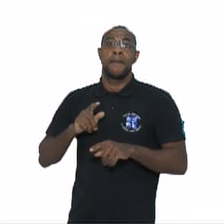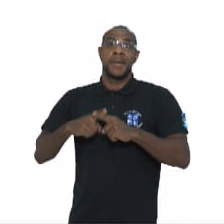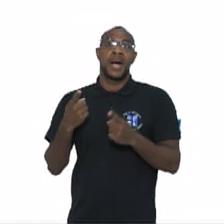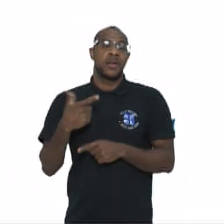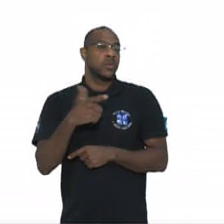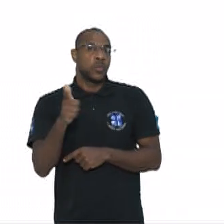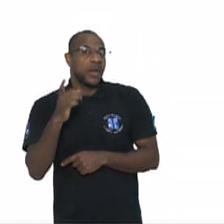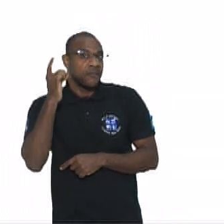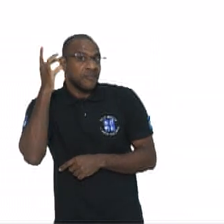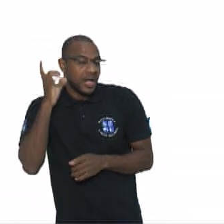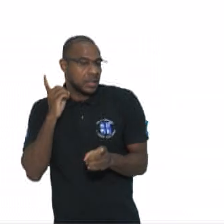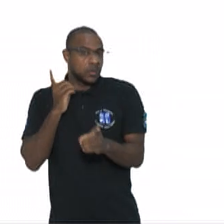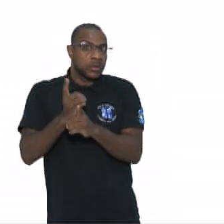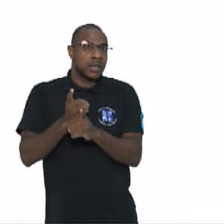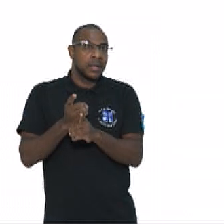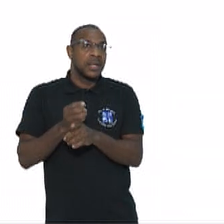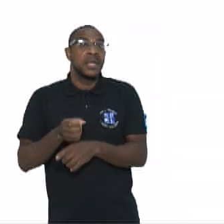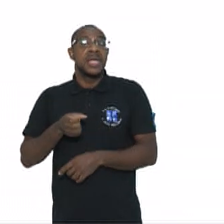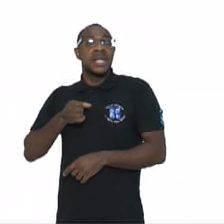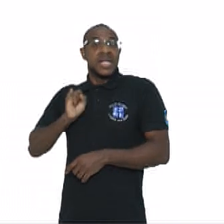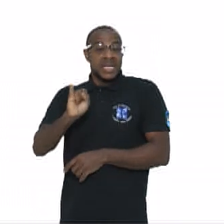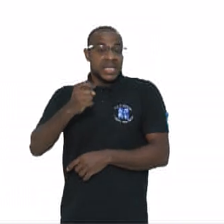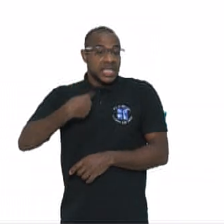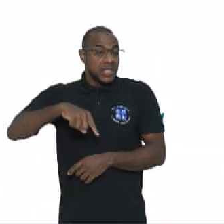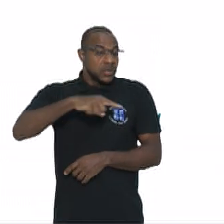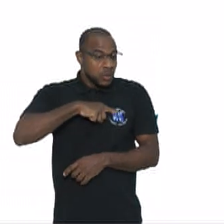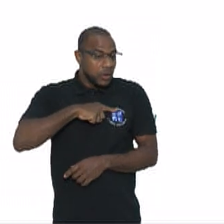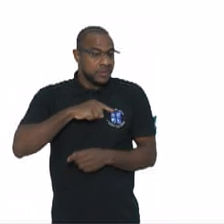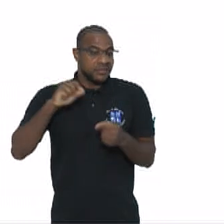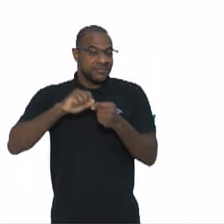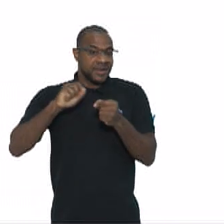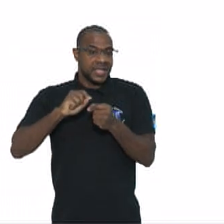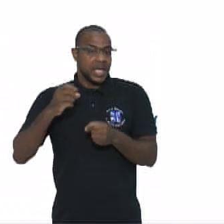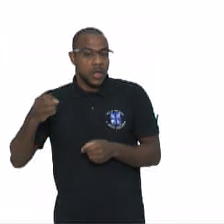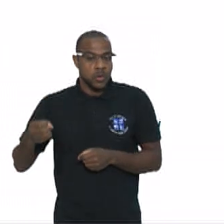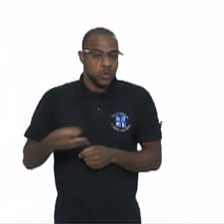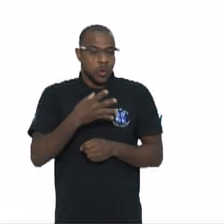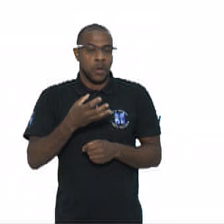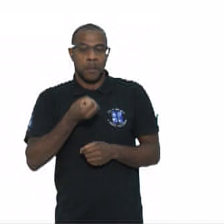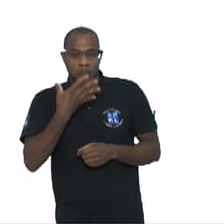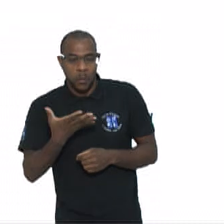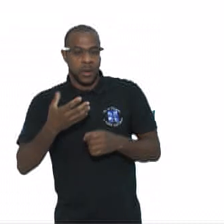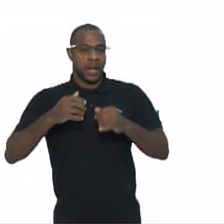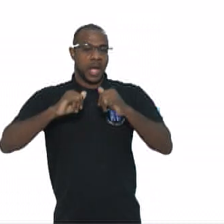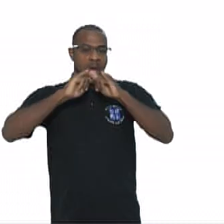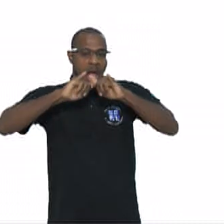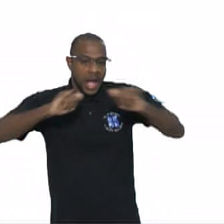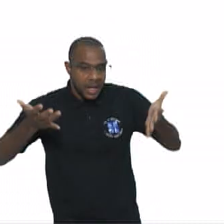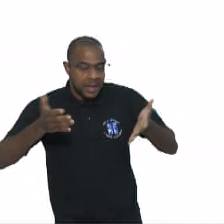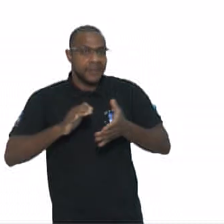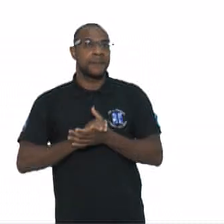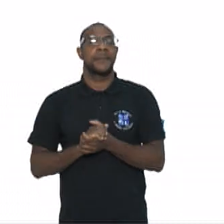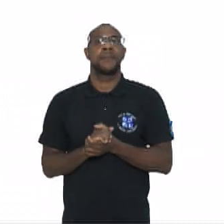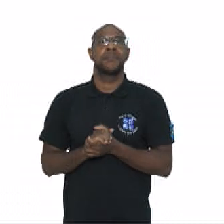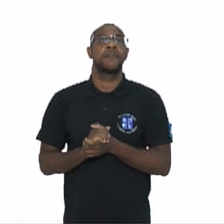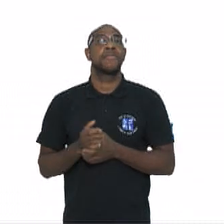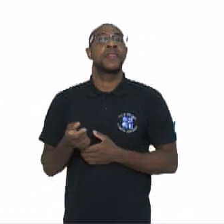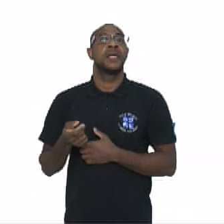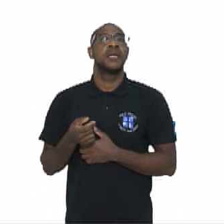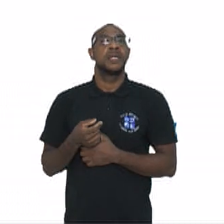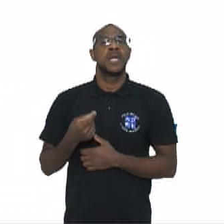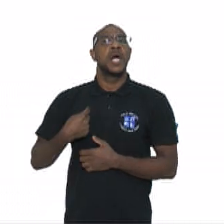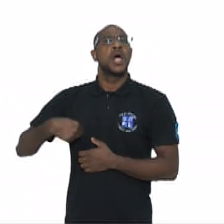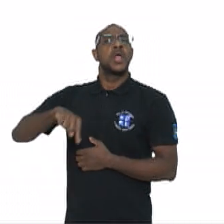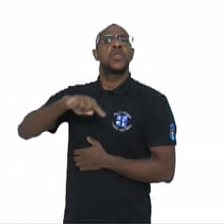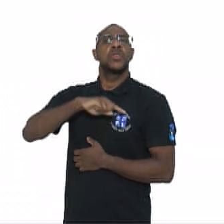encontrar. E se nós, então, fizéssemos boas notícias? Então, a gente procura por